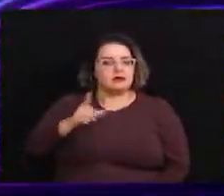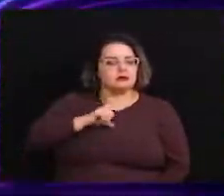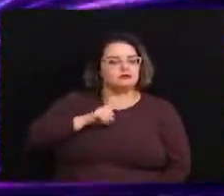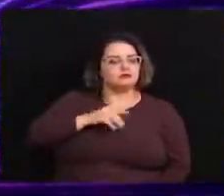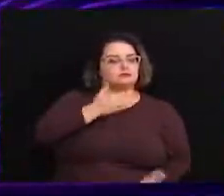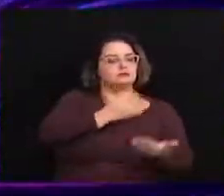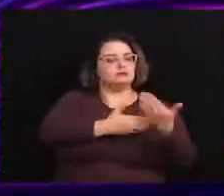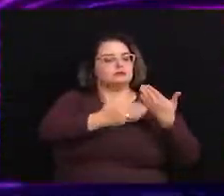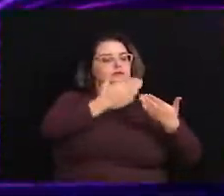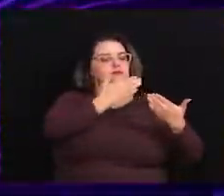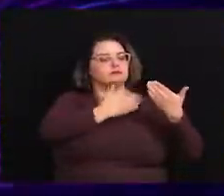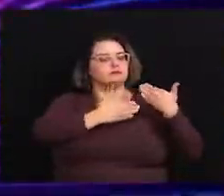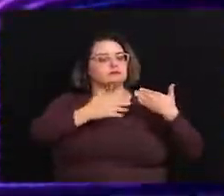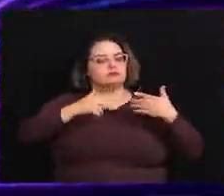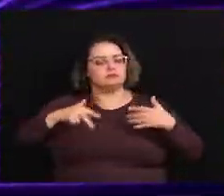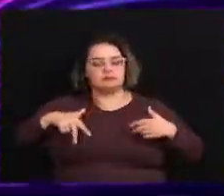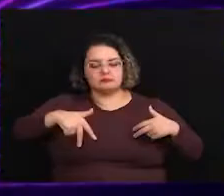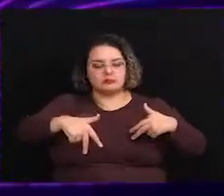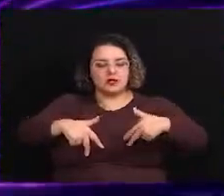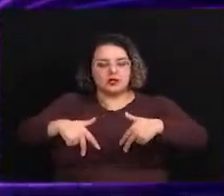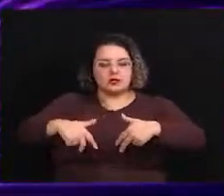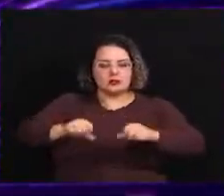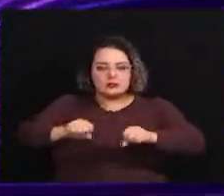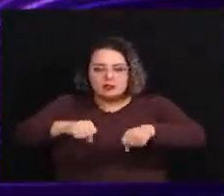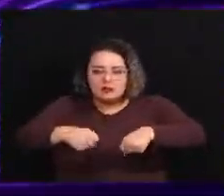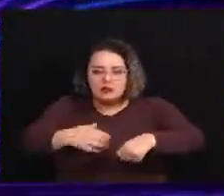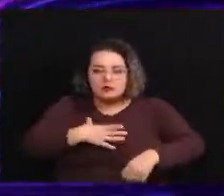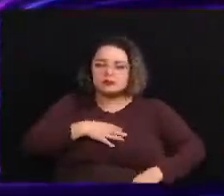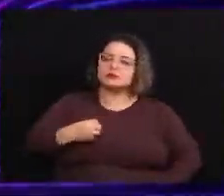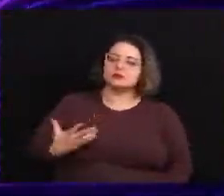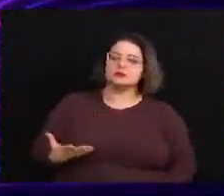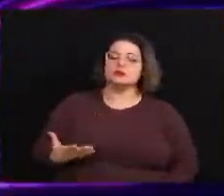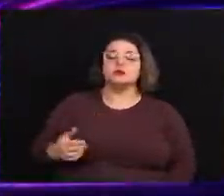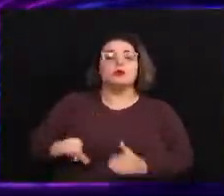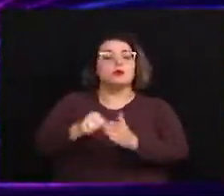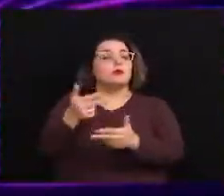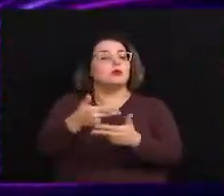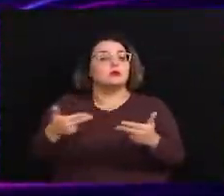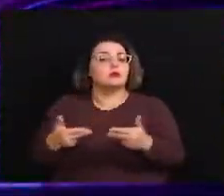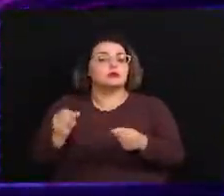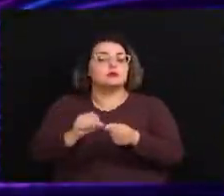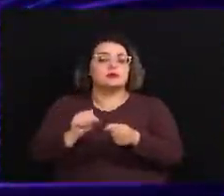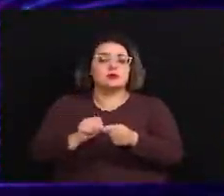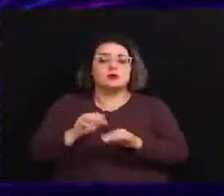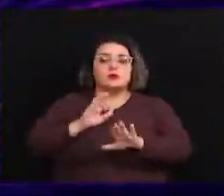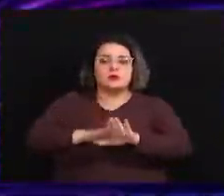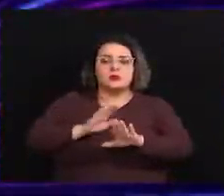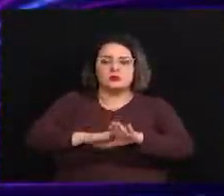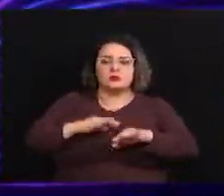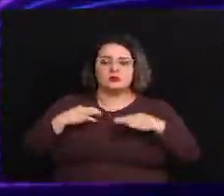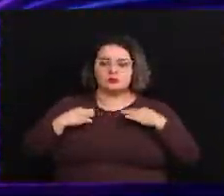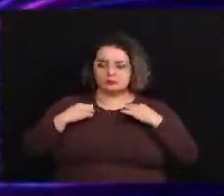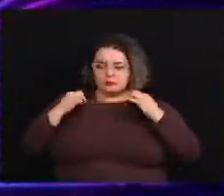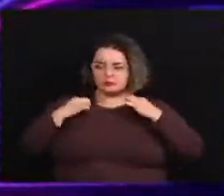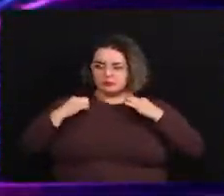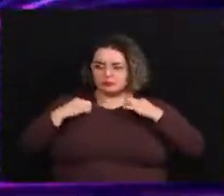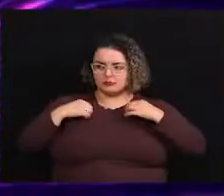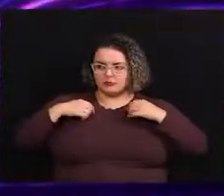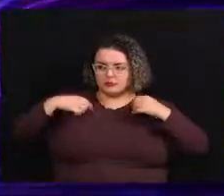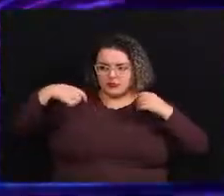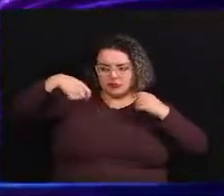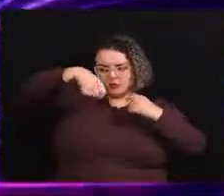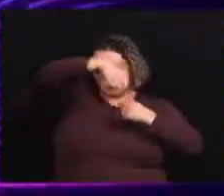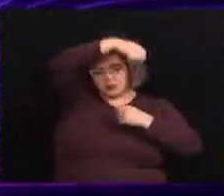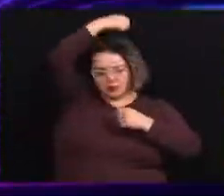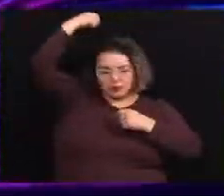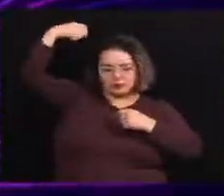tem uma cena que ela vai defender os filhos, e a primeira coisa que ela faz é um ato de vestimenta, que ela coloca um